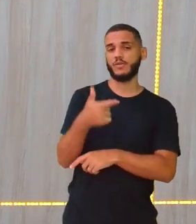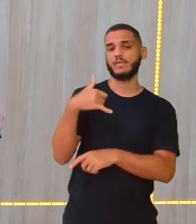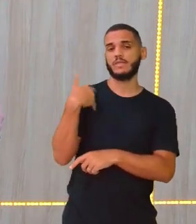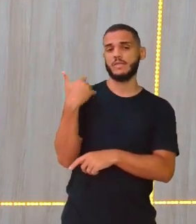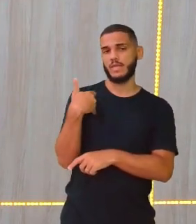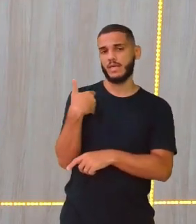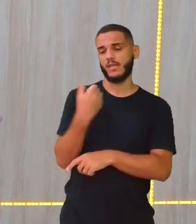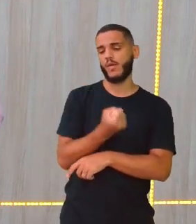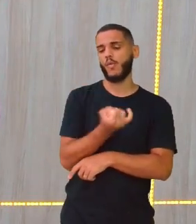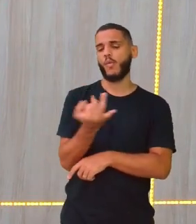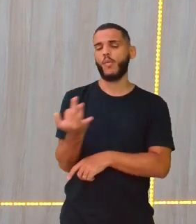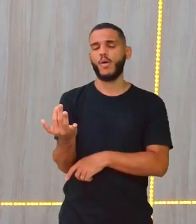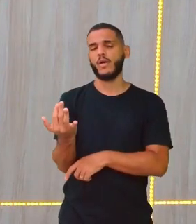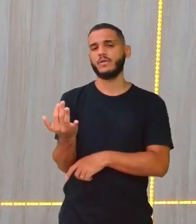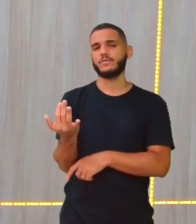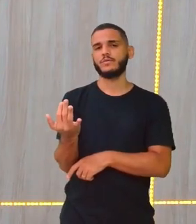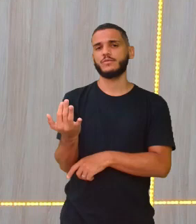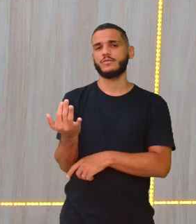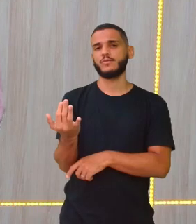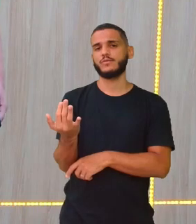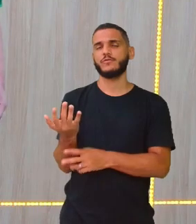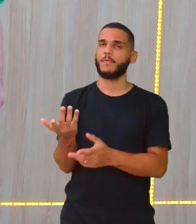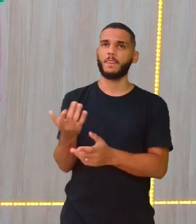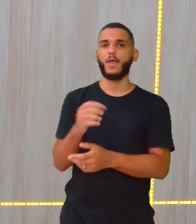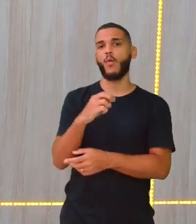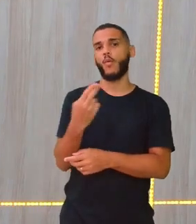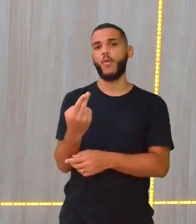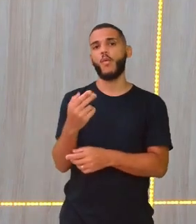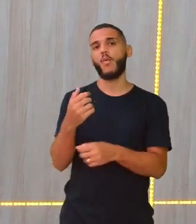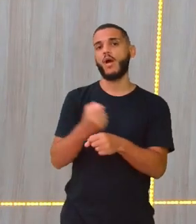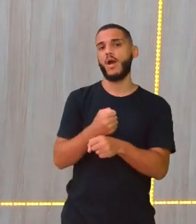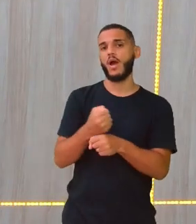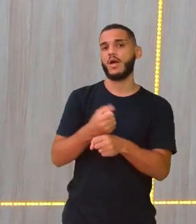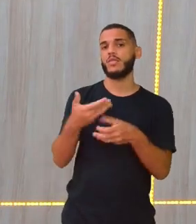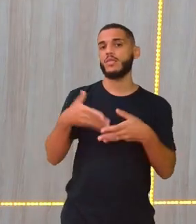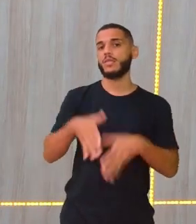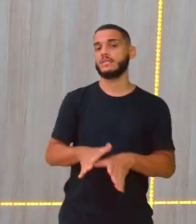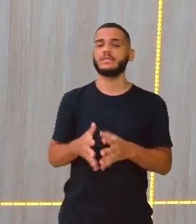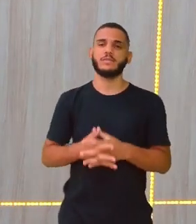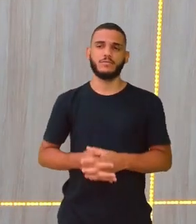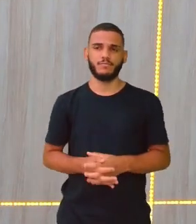anos, em que ano ela nasceu? Você pegaria